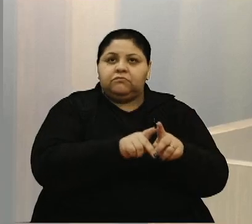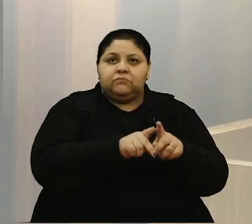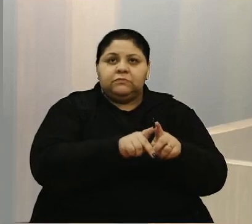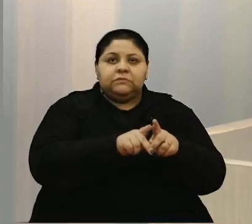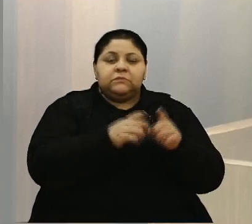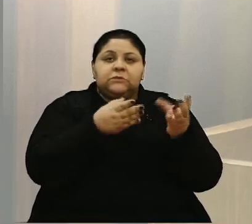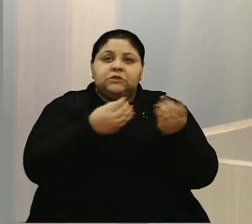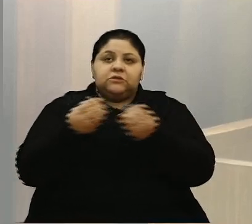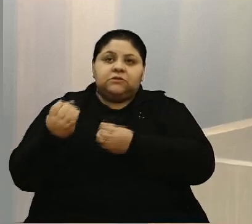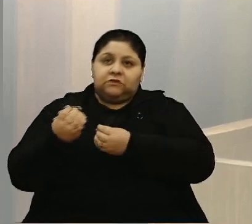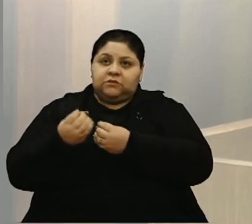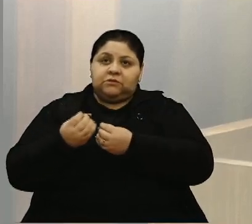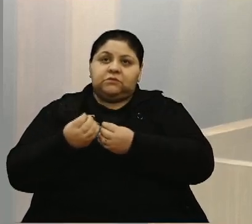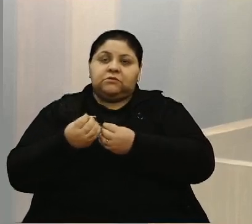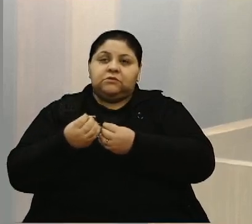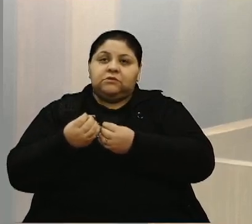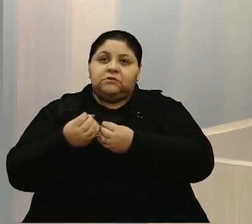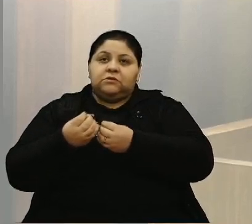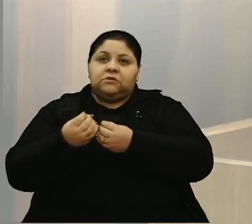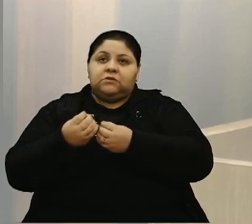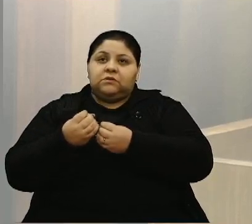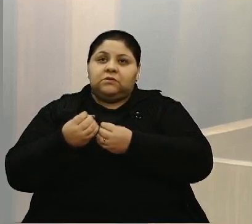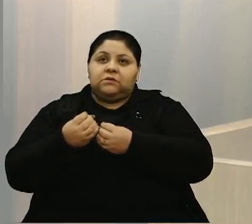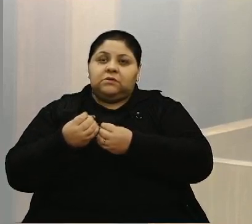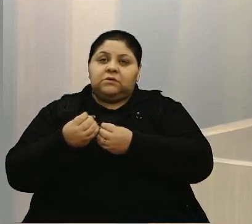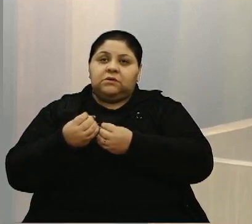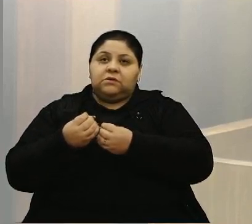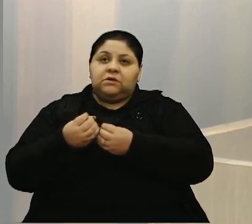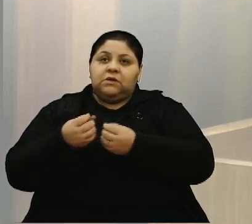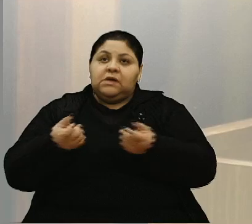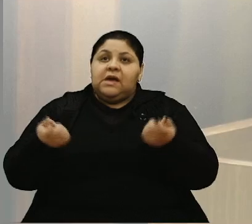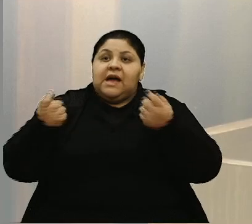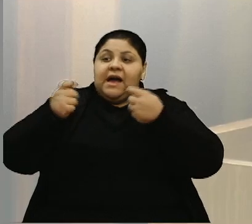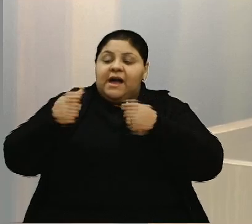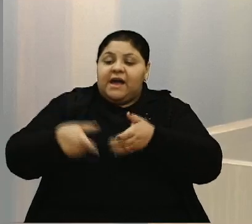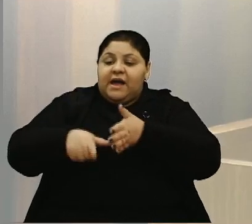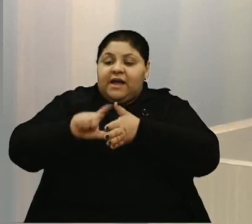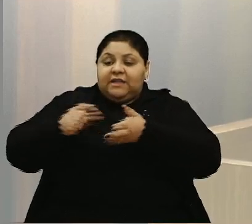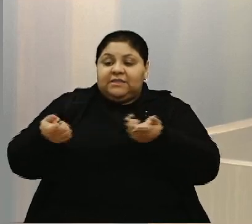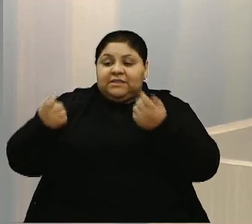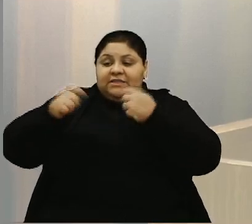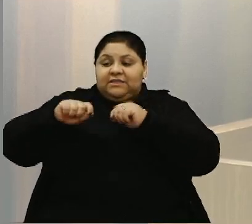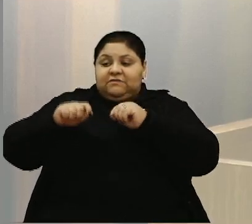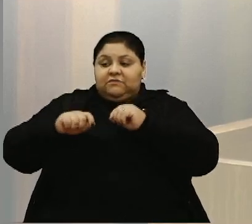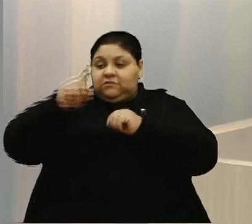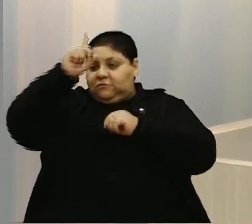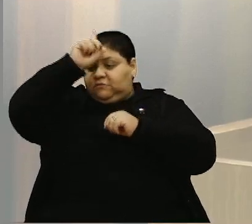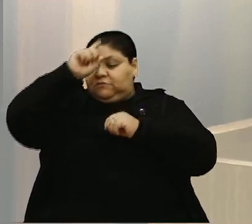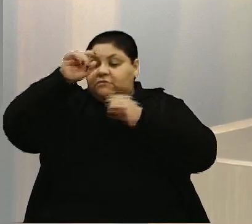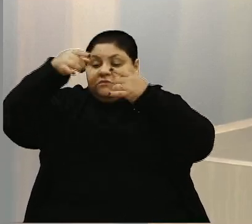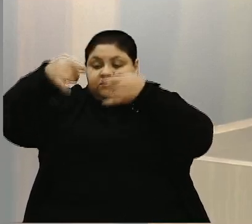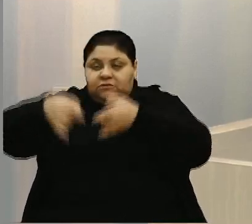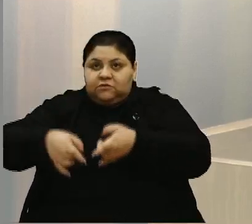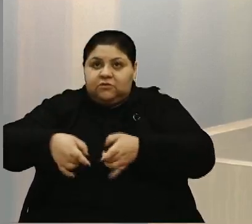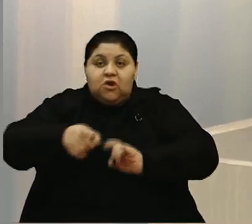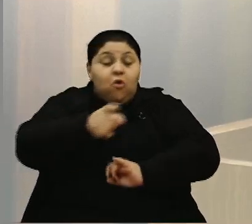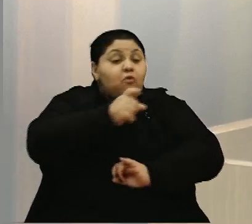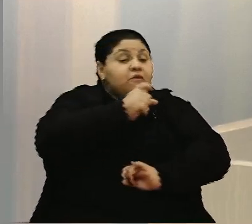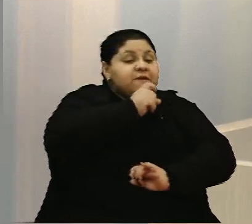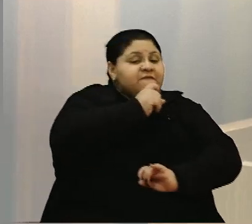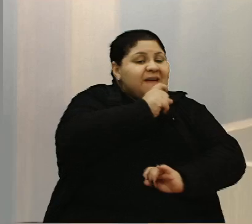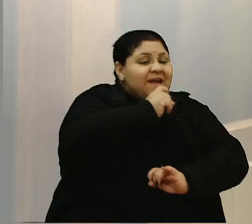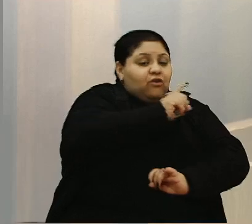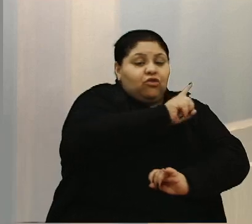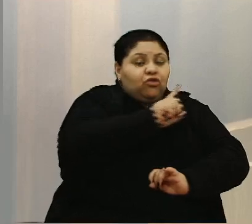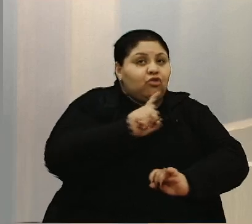muitos casos intervindo antes da necessidade da hospitalização, o inverno não é mais uma condição